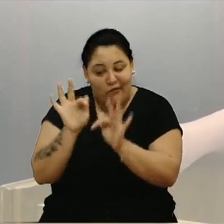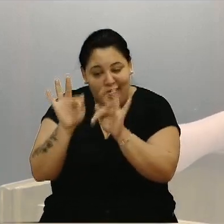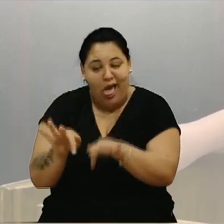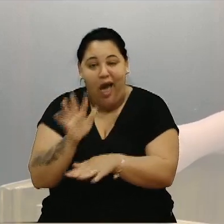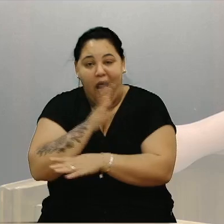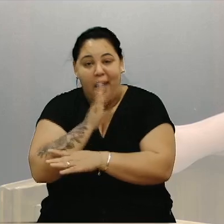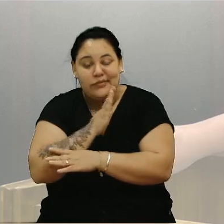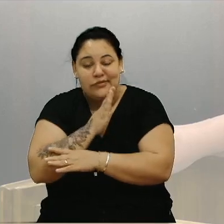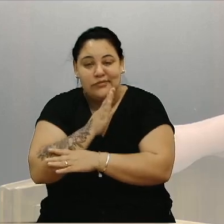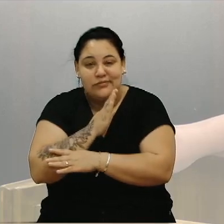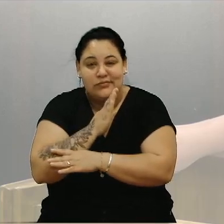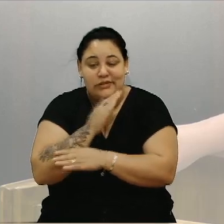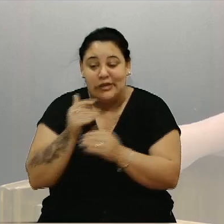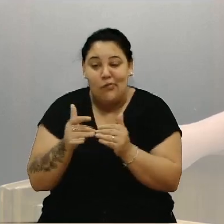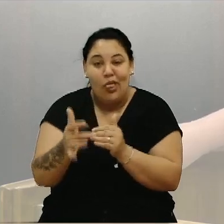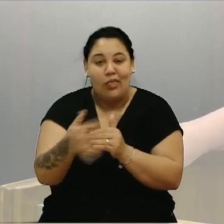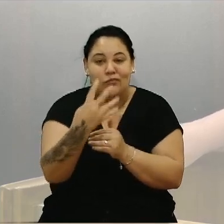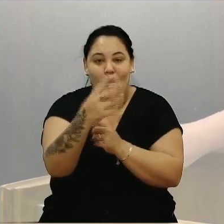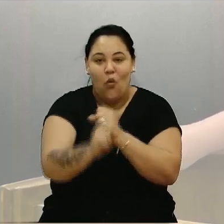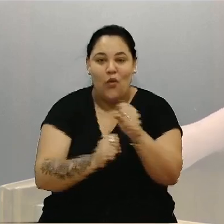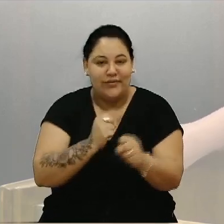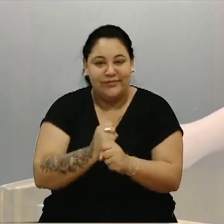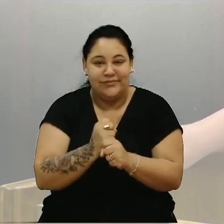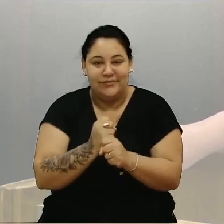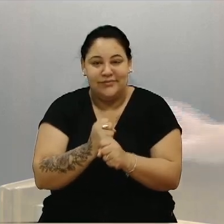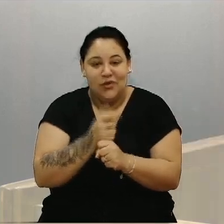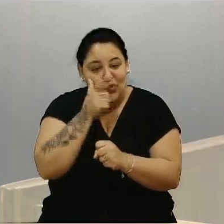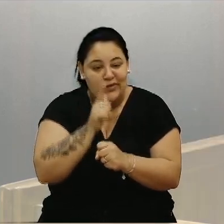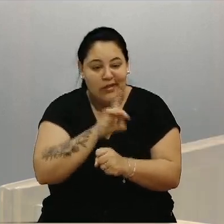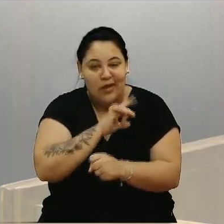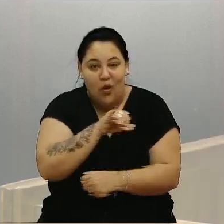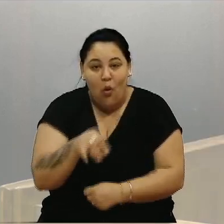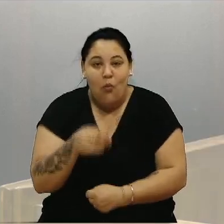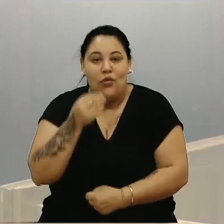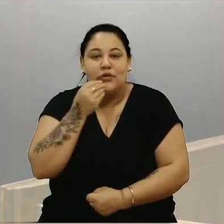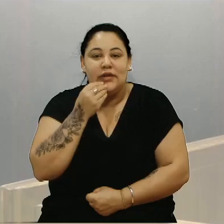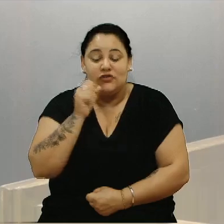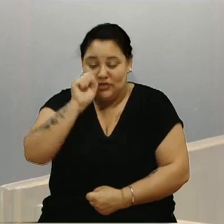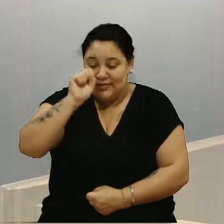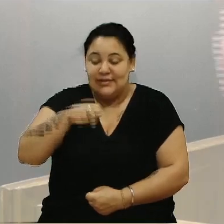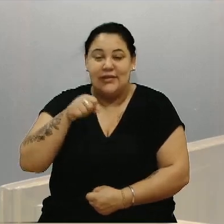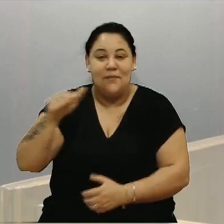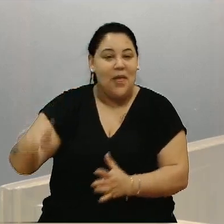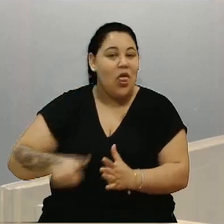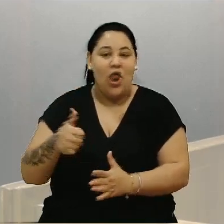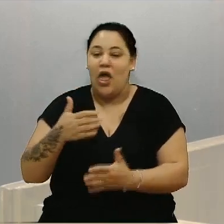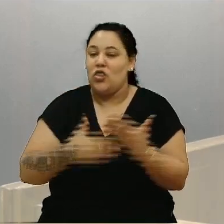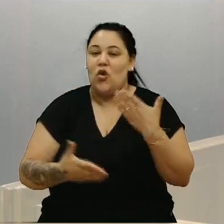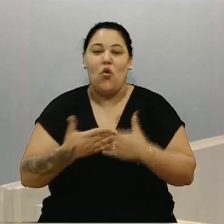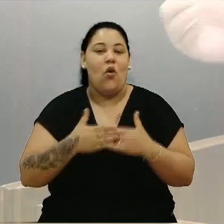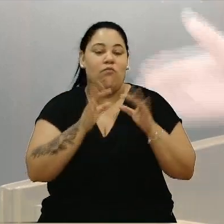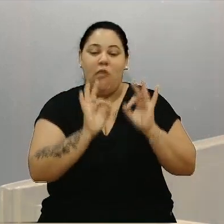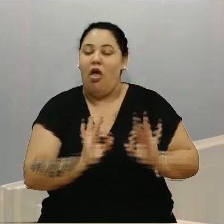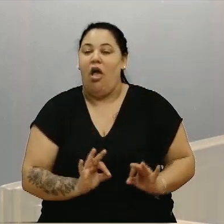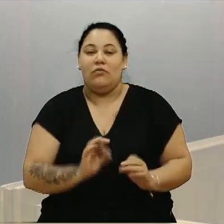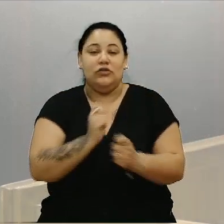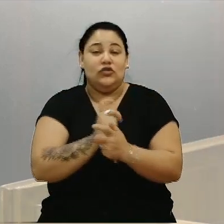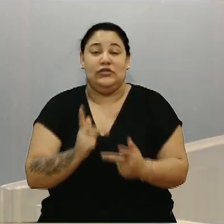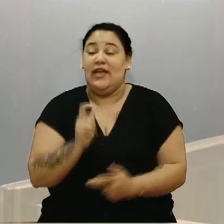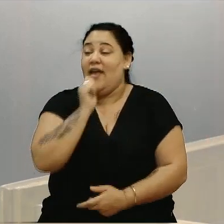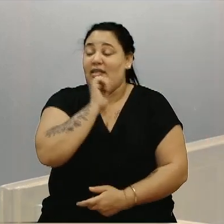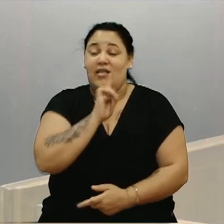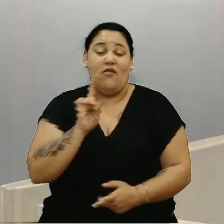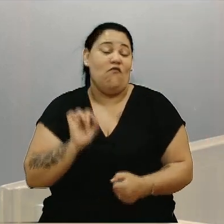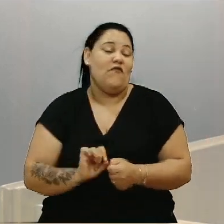nesses próximos 4 anos a oportunidade de melhorar tudo aquilo que a gente não fez